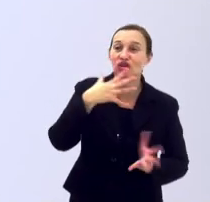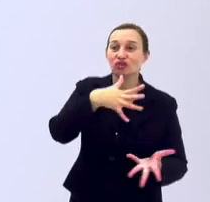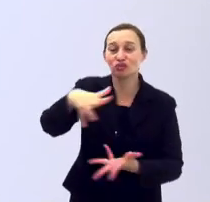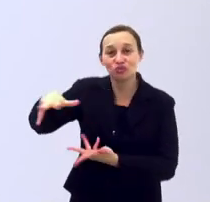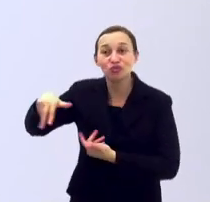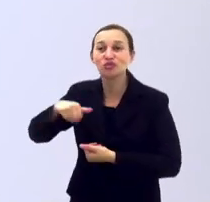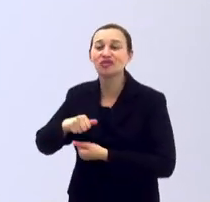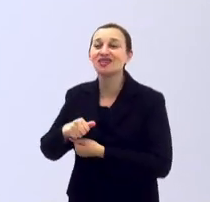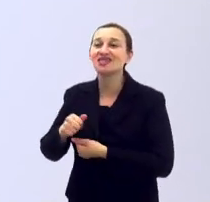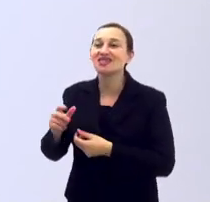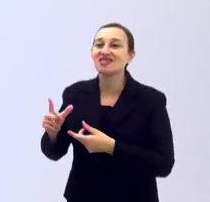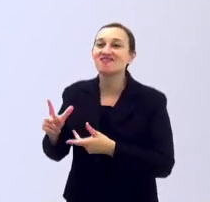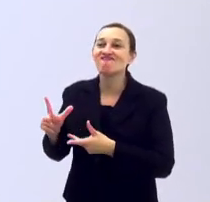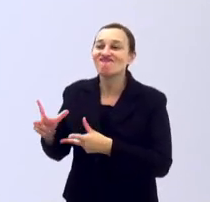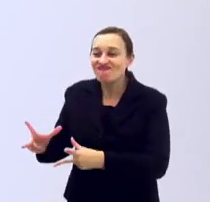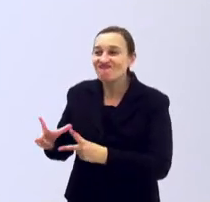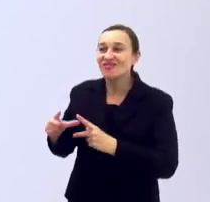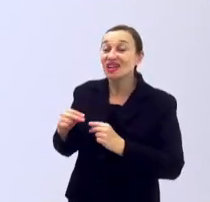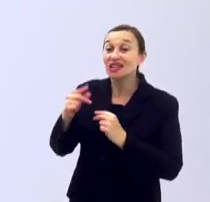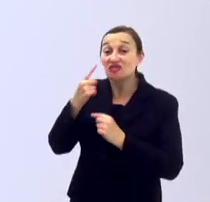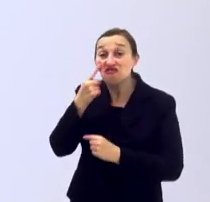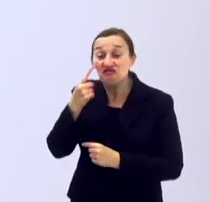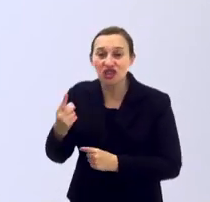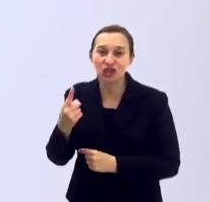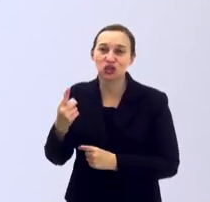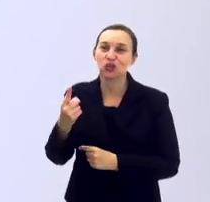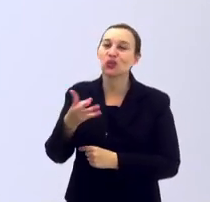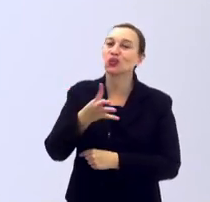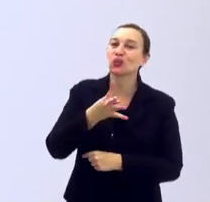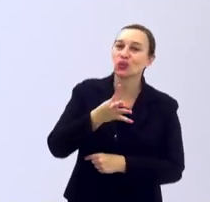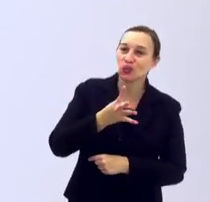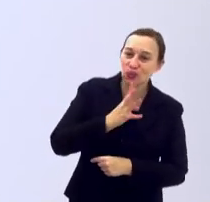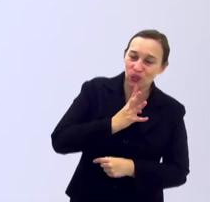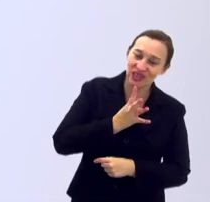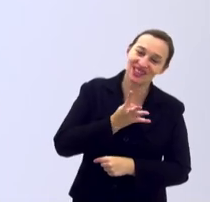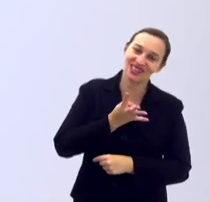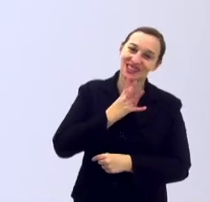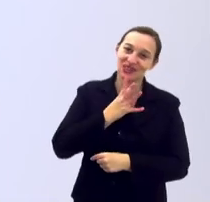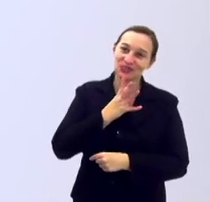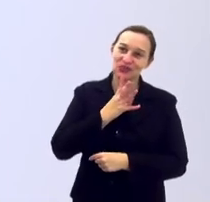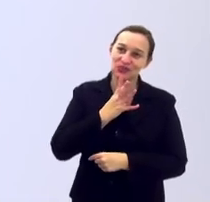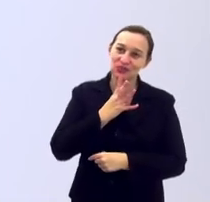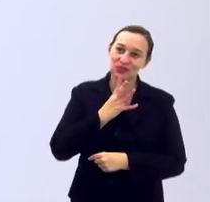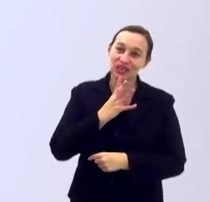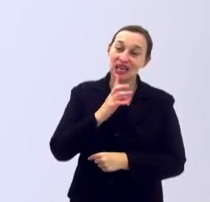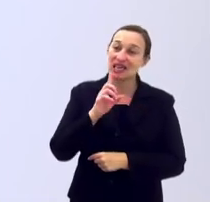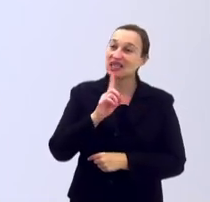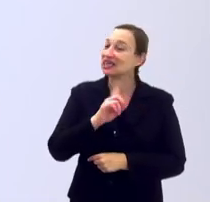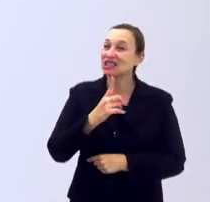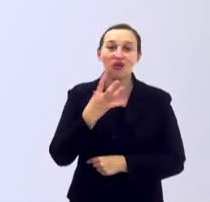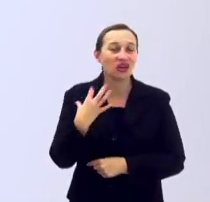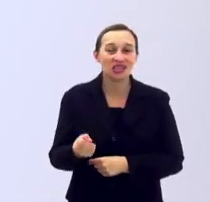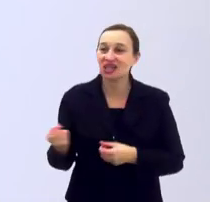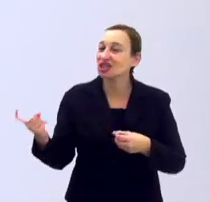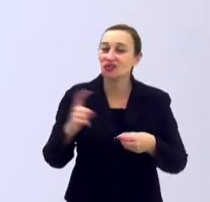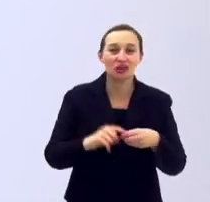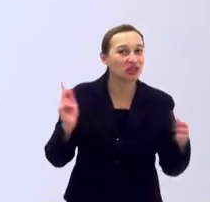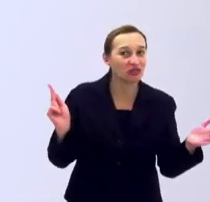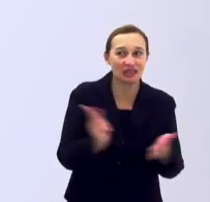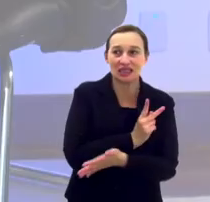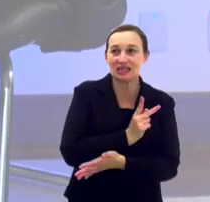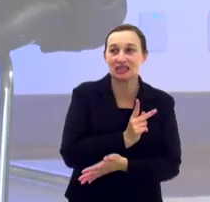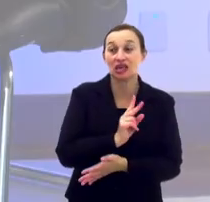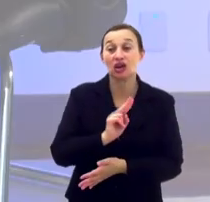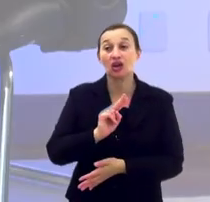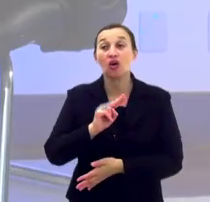da humanidade que merece ser visto, conhecido, para que não se aceite que isso volte a